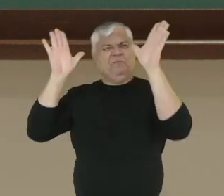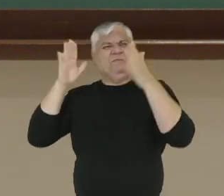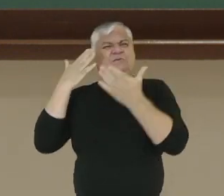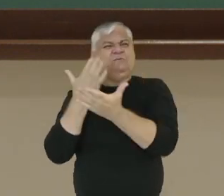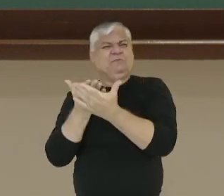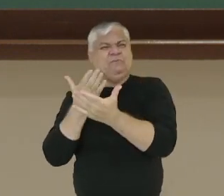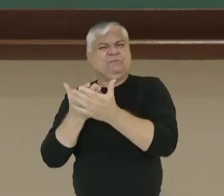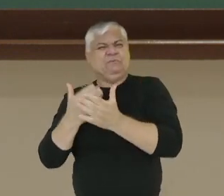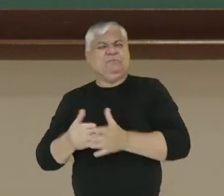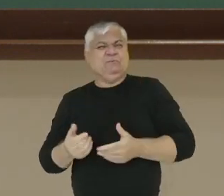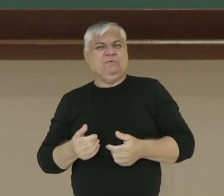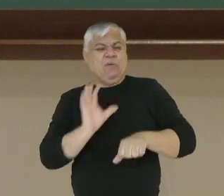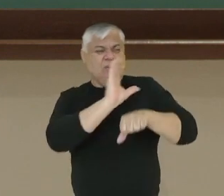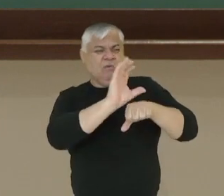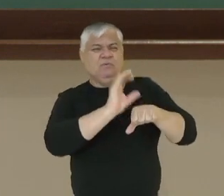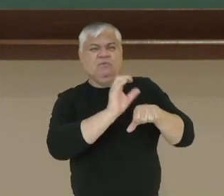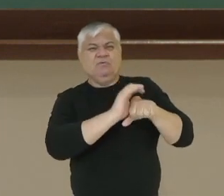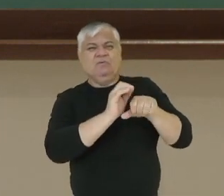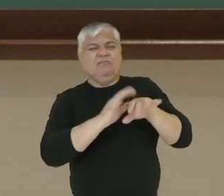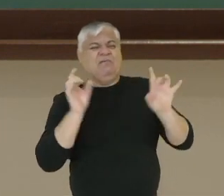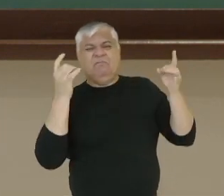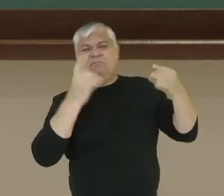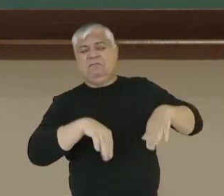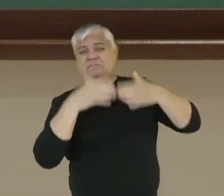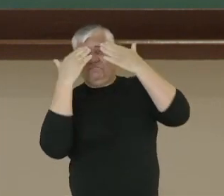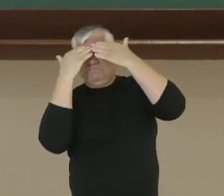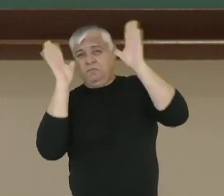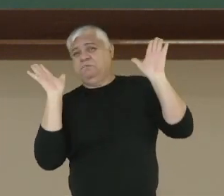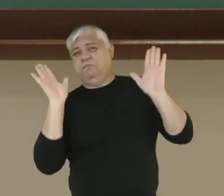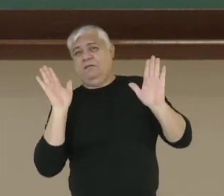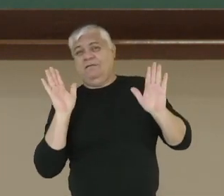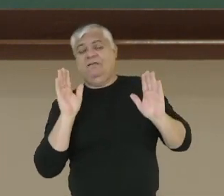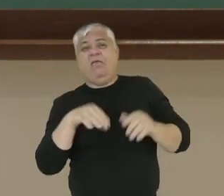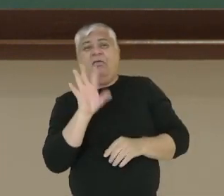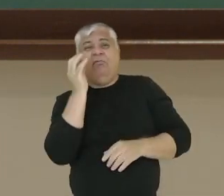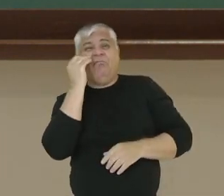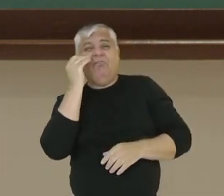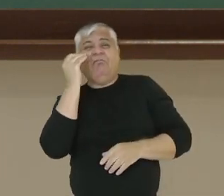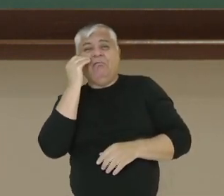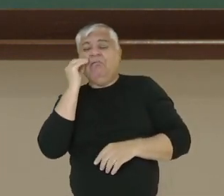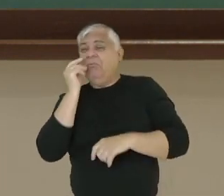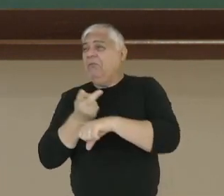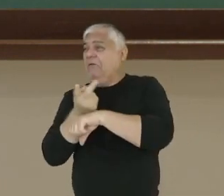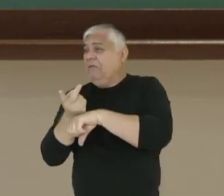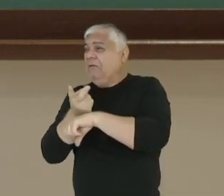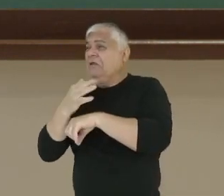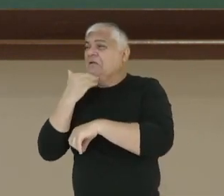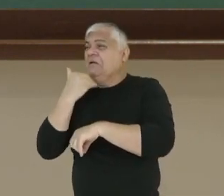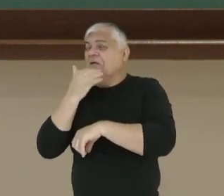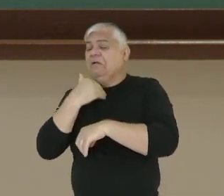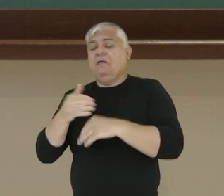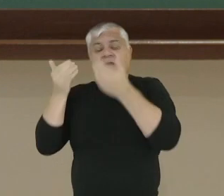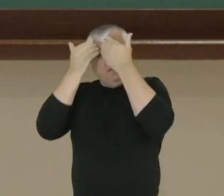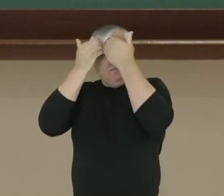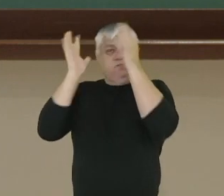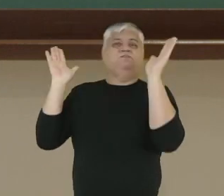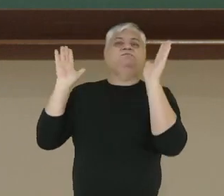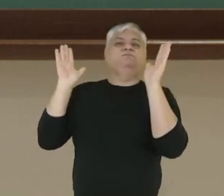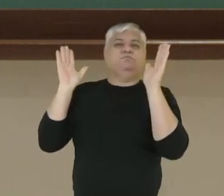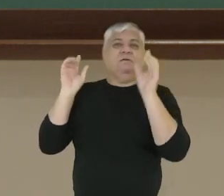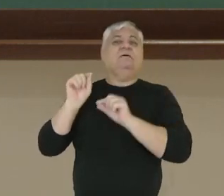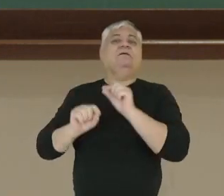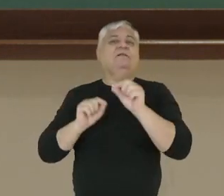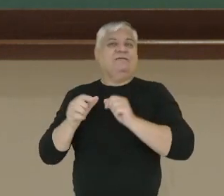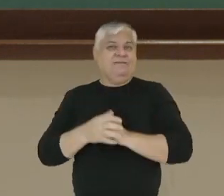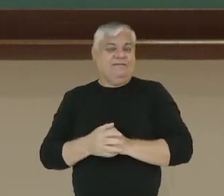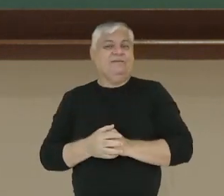qualificar, tentou tanto que não conseguiu um emprego e aí não consegue se qualificar e acaba por não